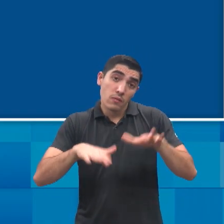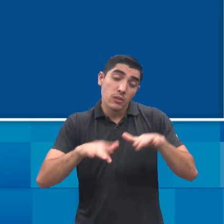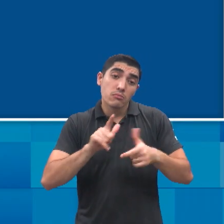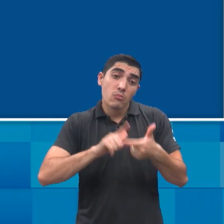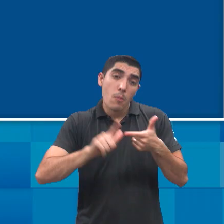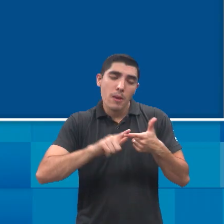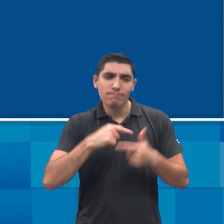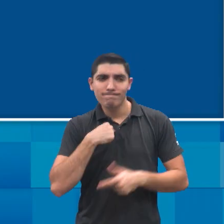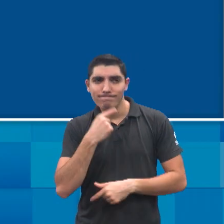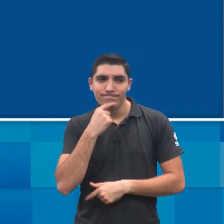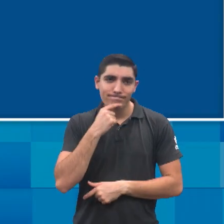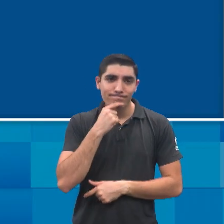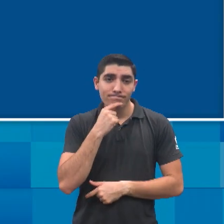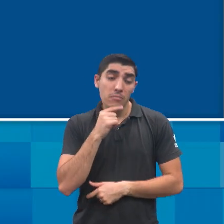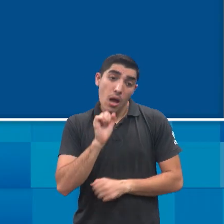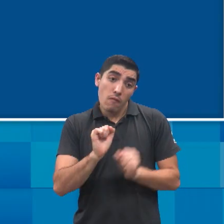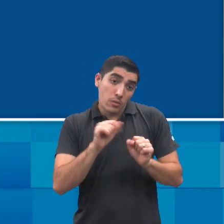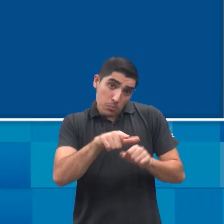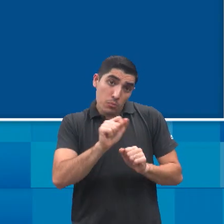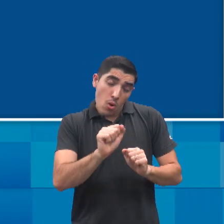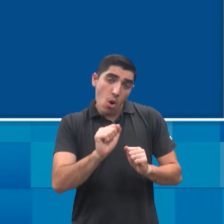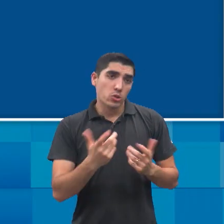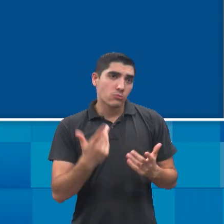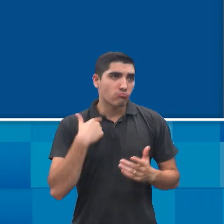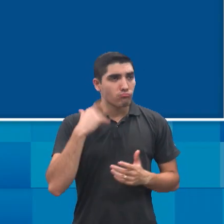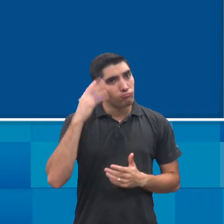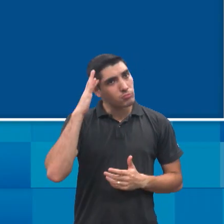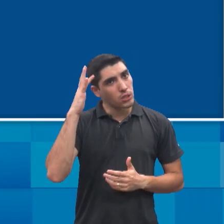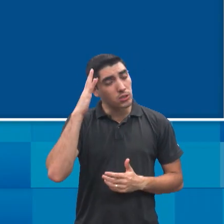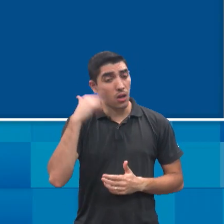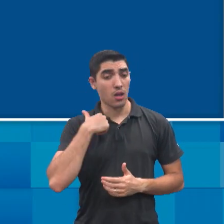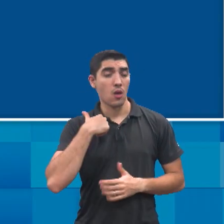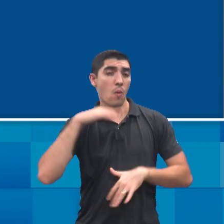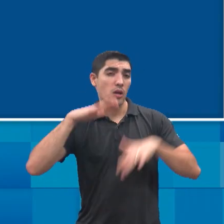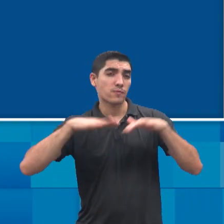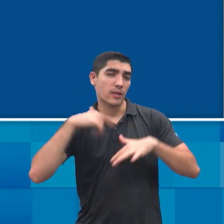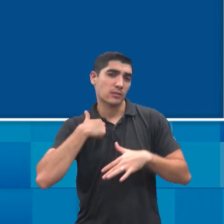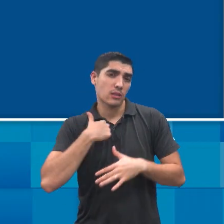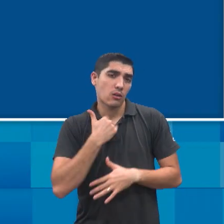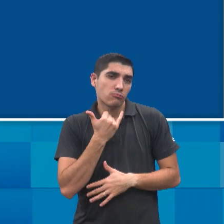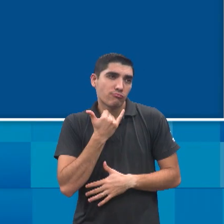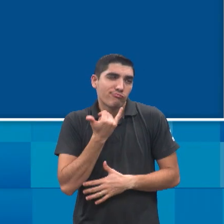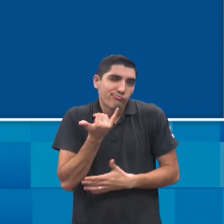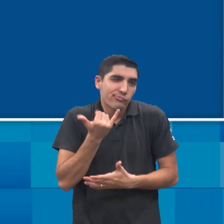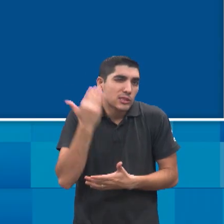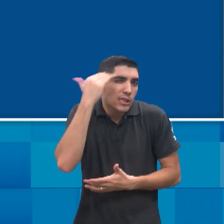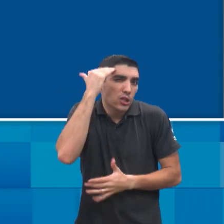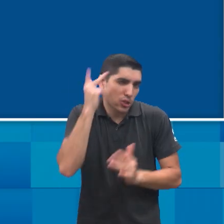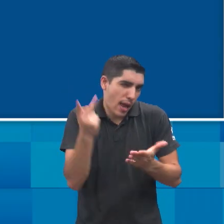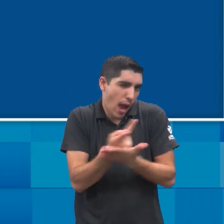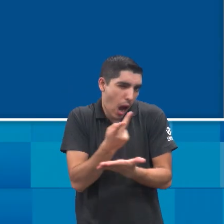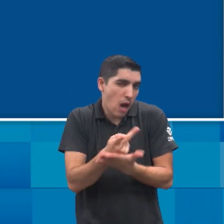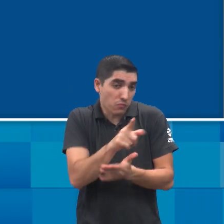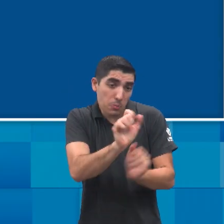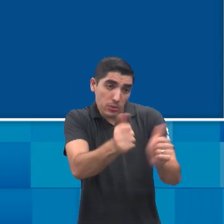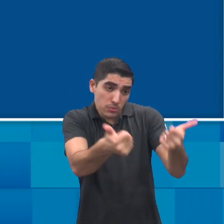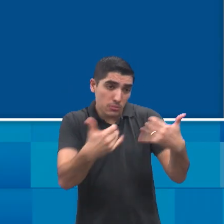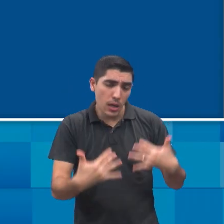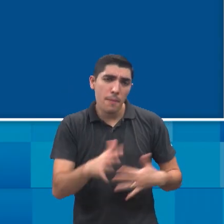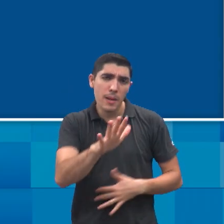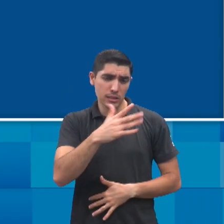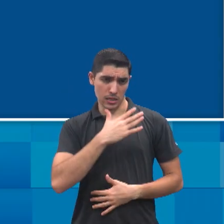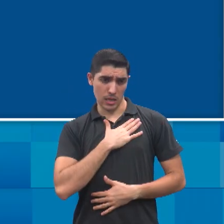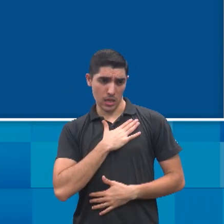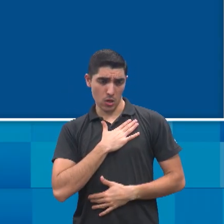Vossa Excelência me dá o direito de corrigir até a minha linha de pensamento com relação a Vossa Excelência. Mas, para mim, repito, o meu problema com Vossa Excelência é que Vossa